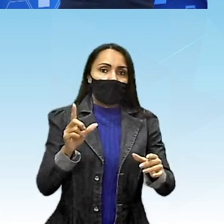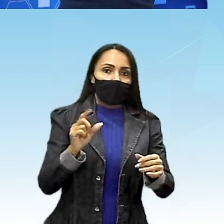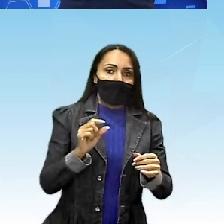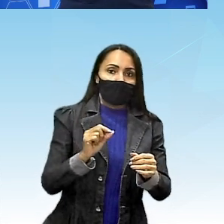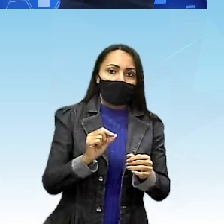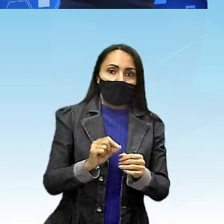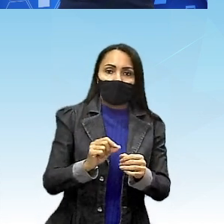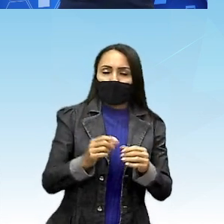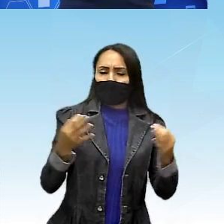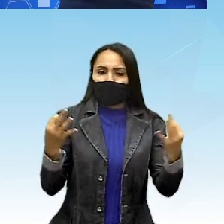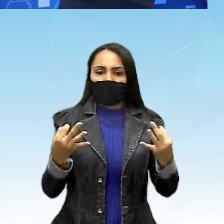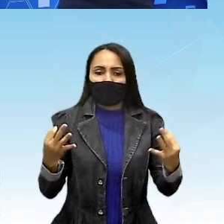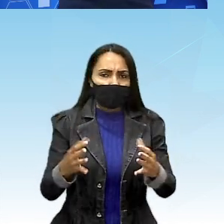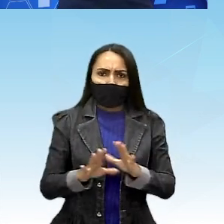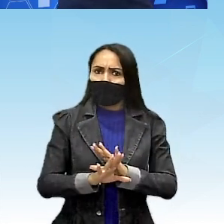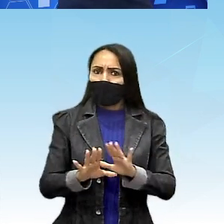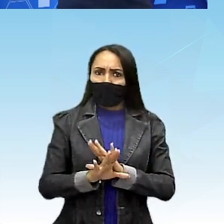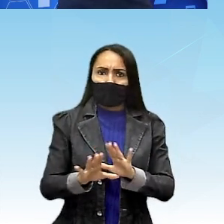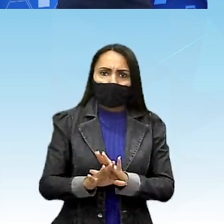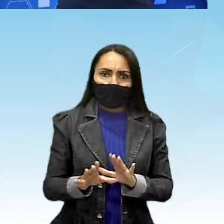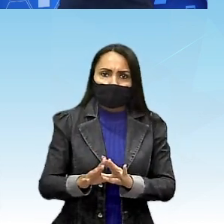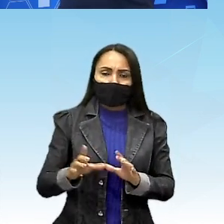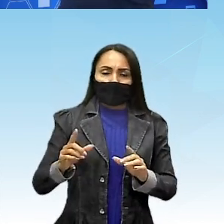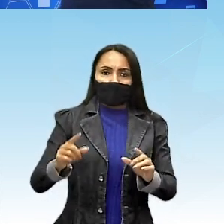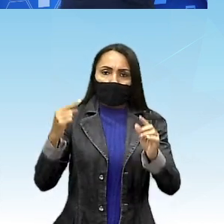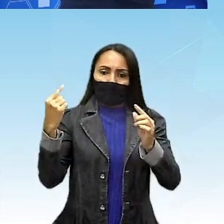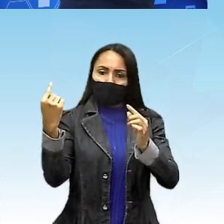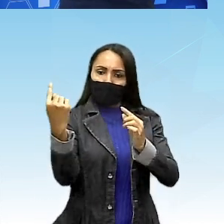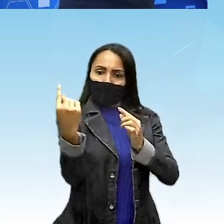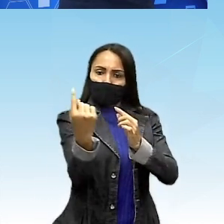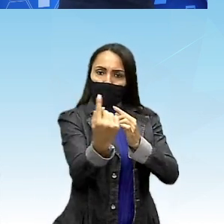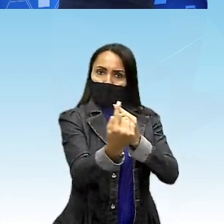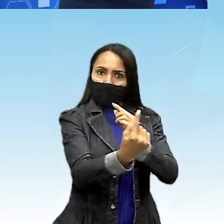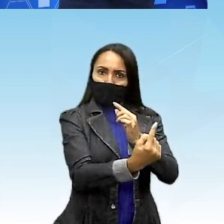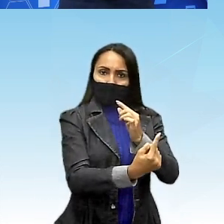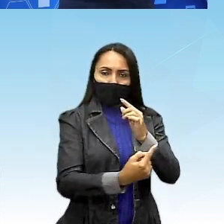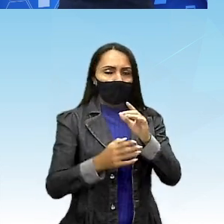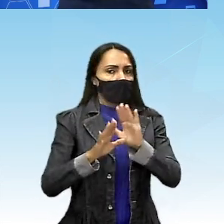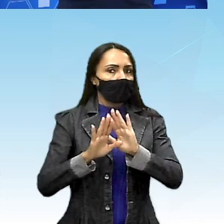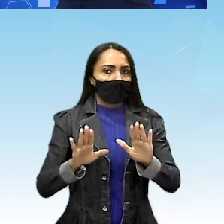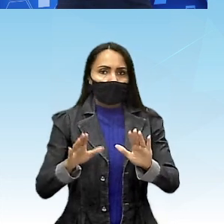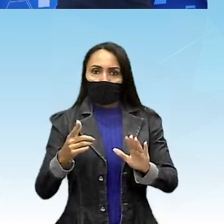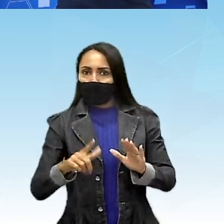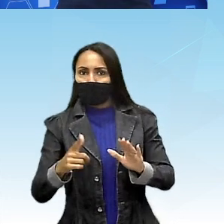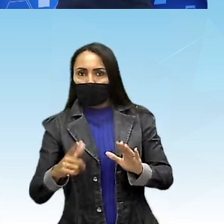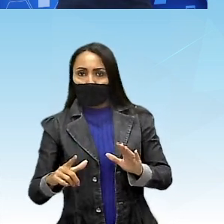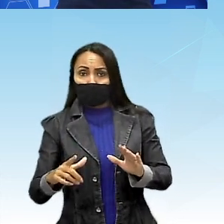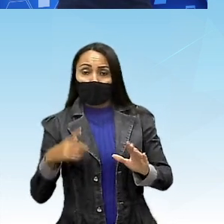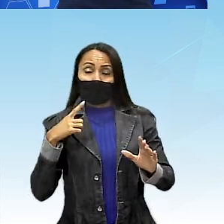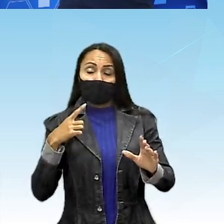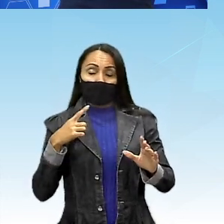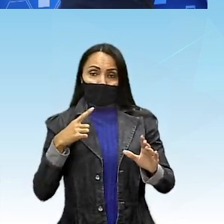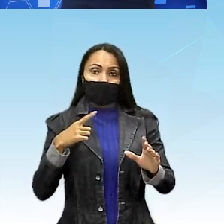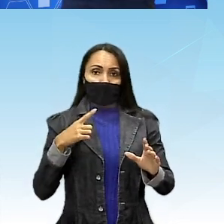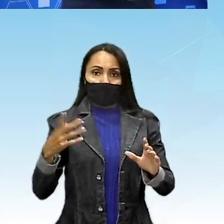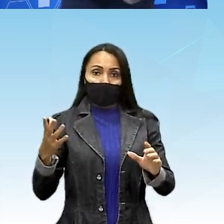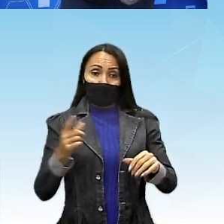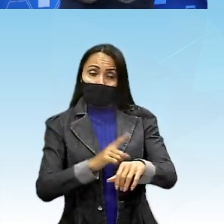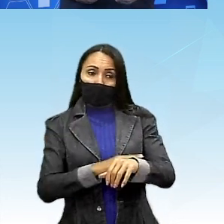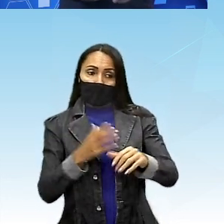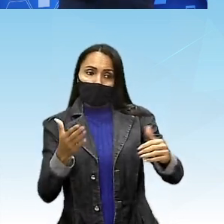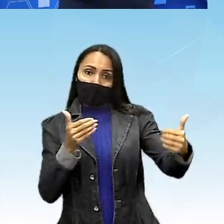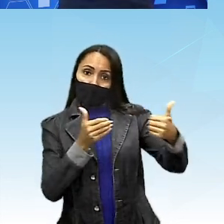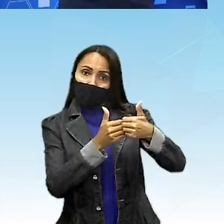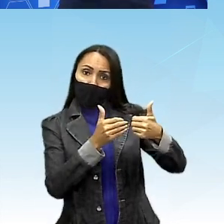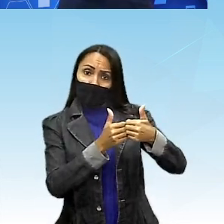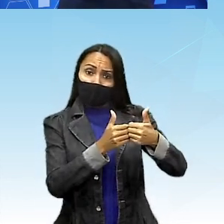órbita perfeita, circularmente perfeita em torno da Terra. Então tem momento que ela se aproxima, tem momento que distancia.